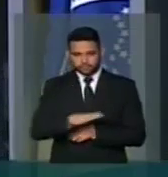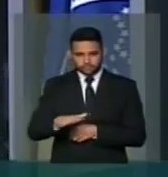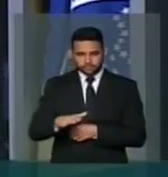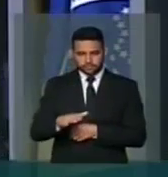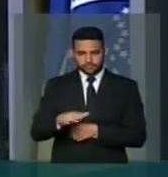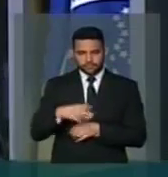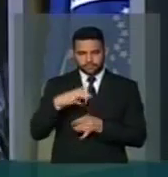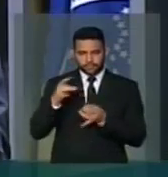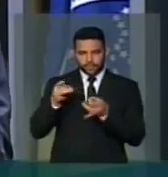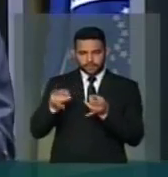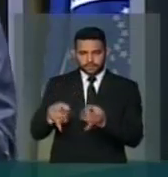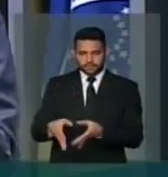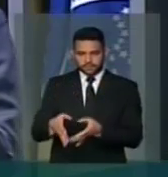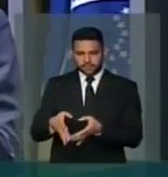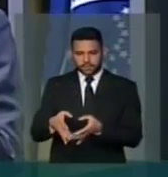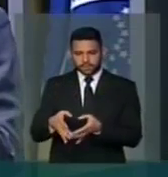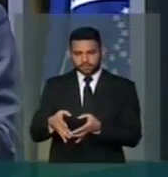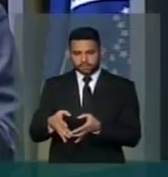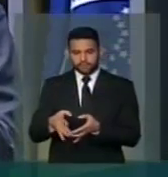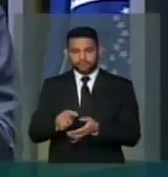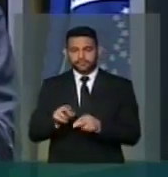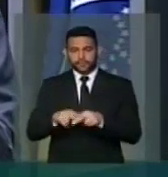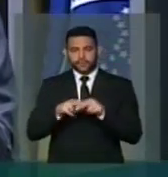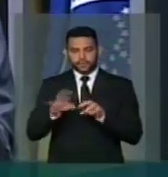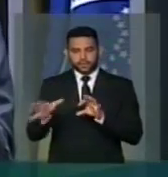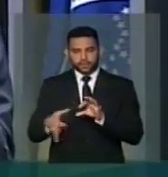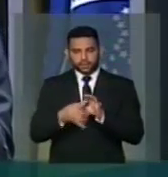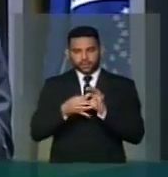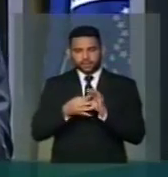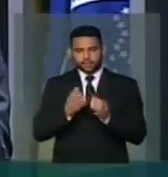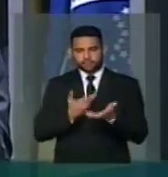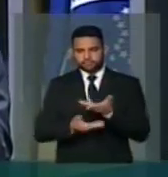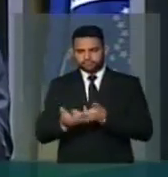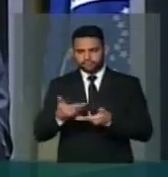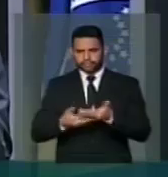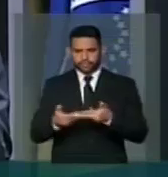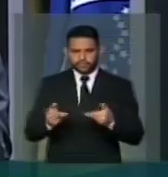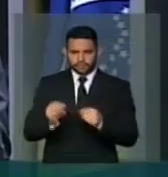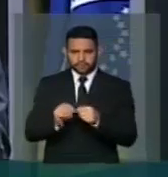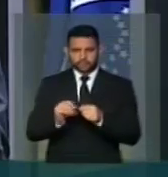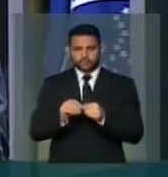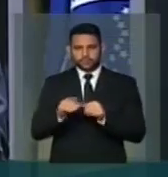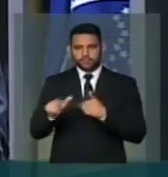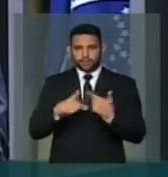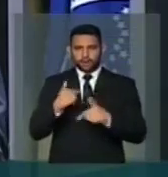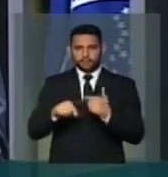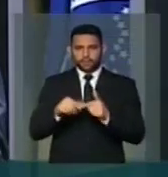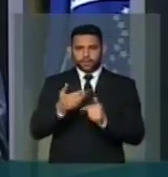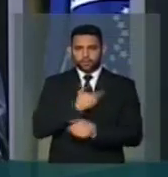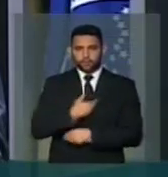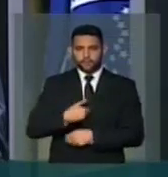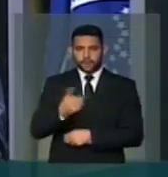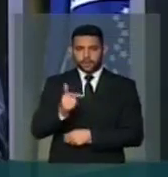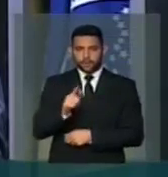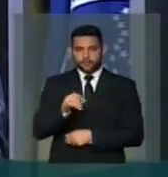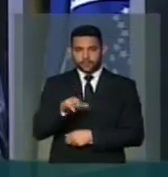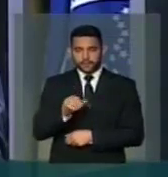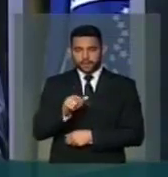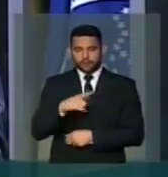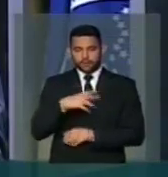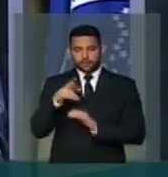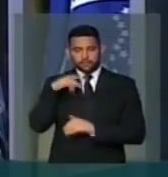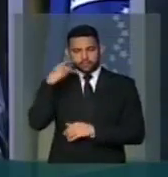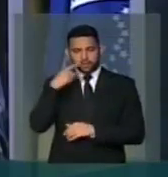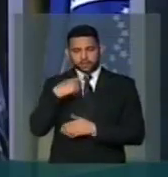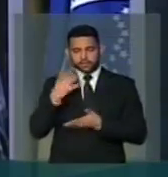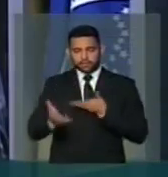nos abandonados e delinquentes, a integração e articulação das ações governamentais e não governamentais na